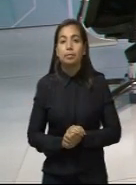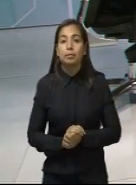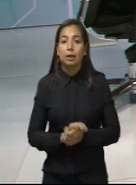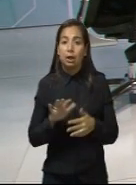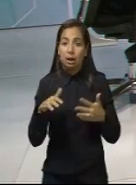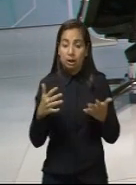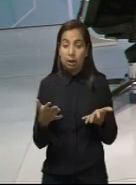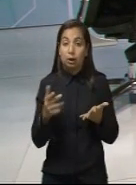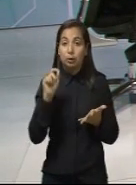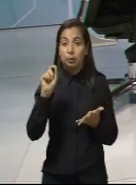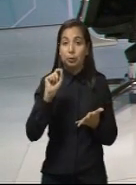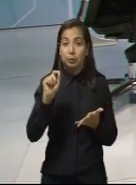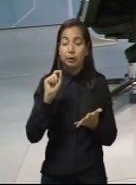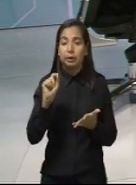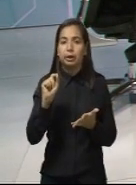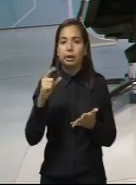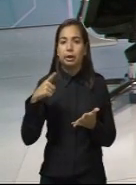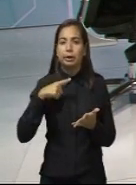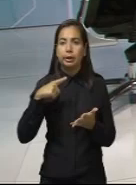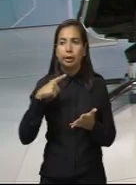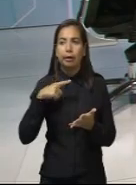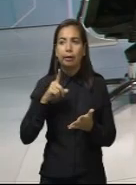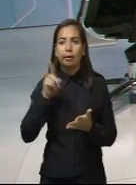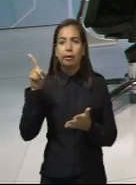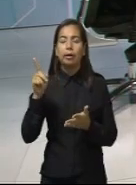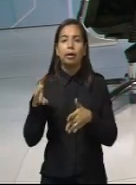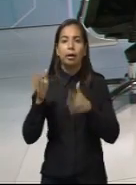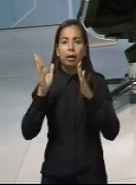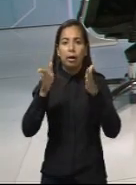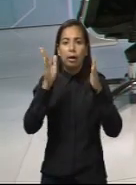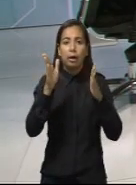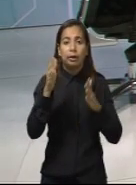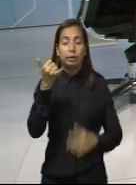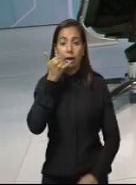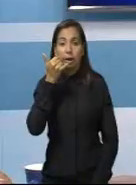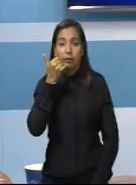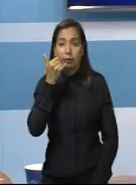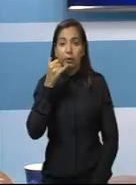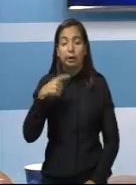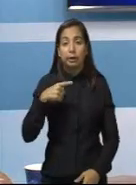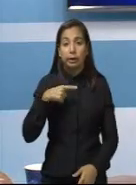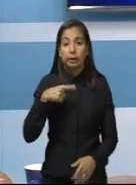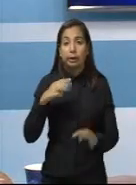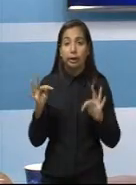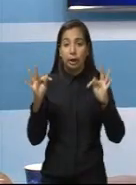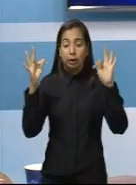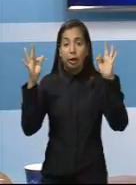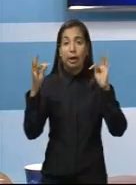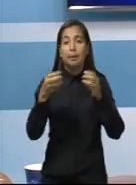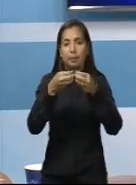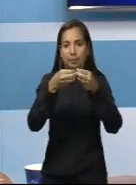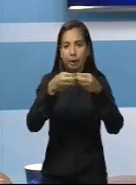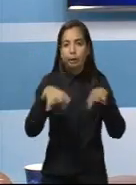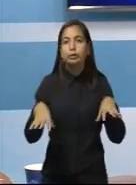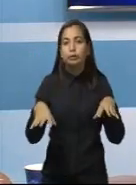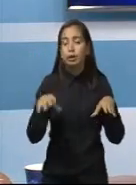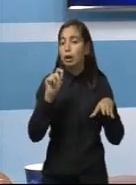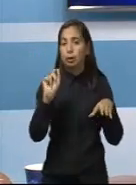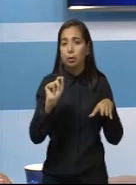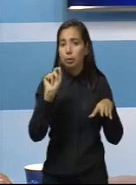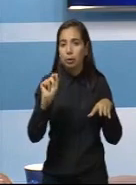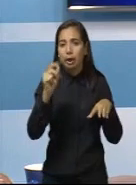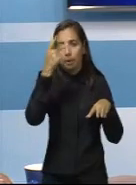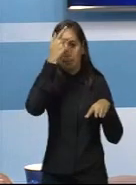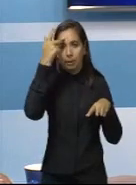A alegação até então das companhias telefônicas é de que esta tecnologia, uma vez instalada, prejudicaria, quer dizer,